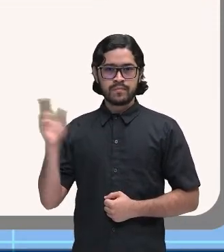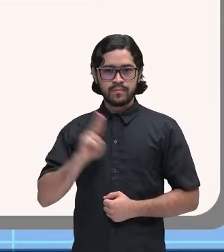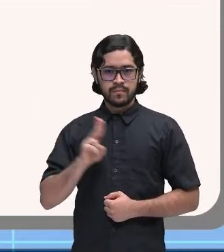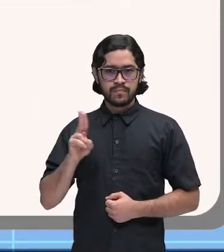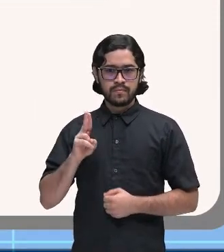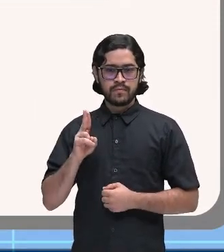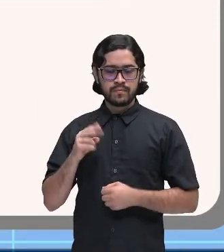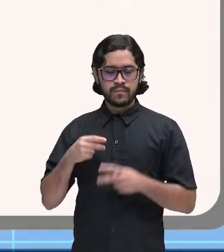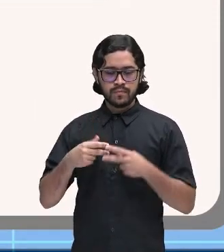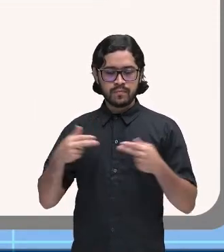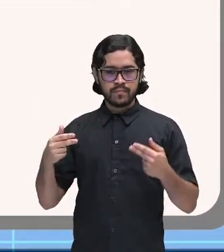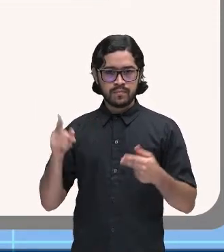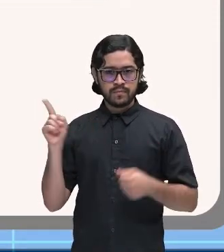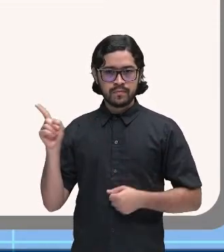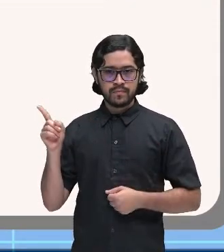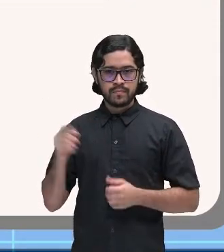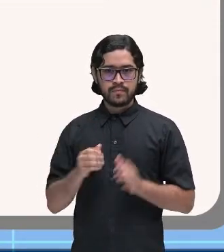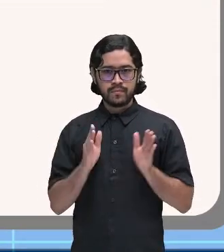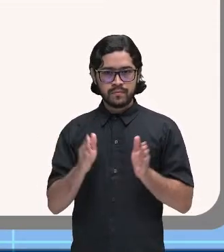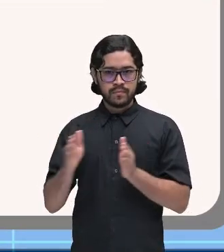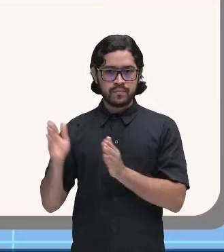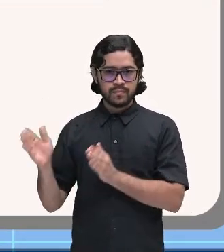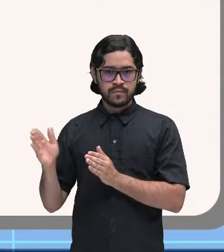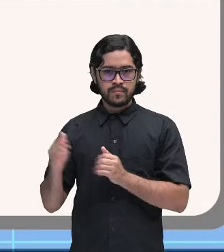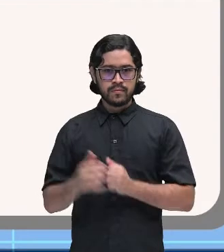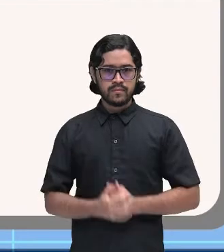maltase, lactase, sacarase,